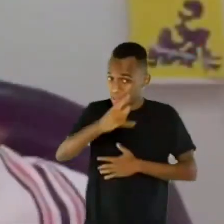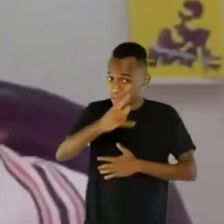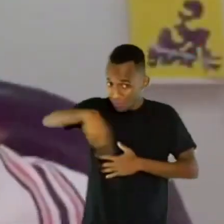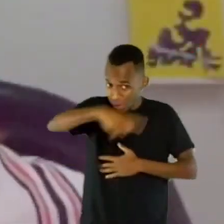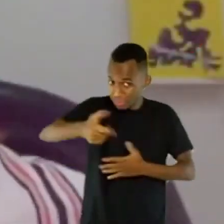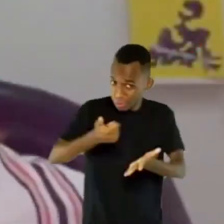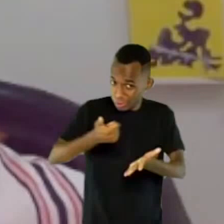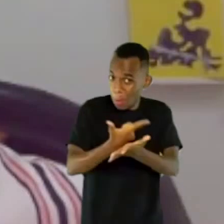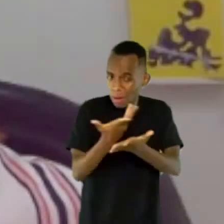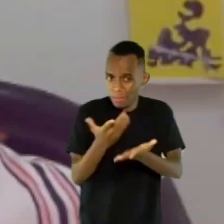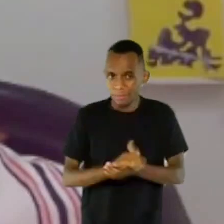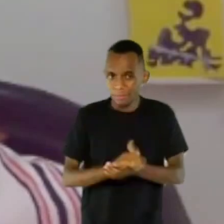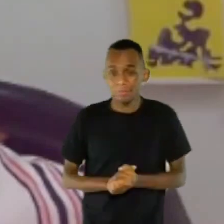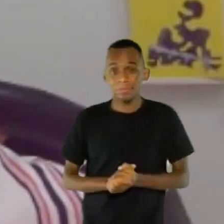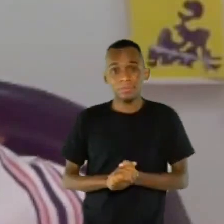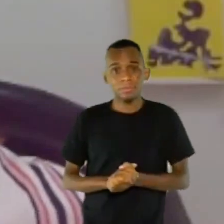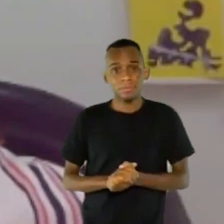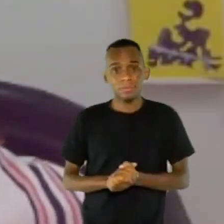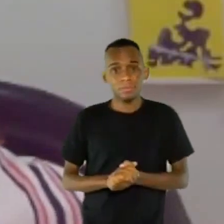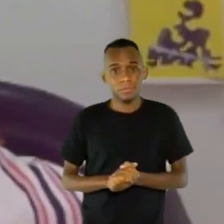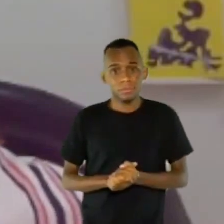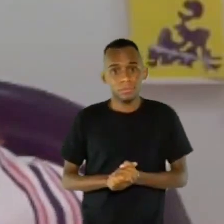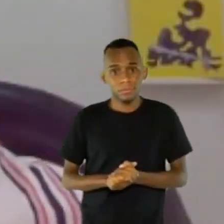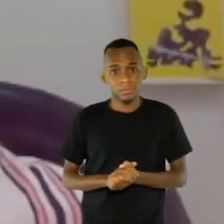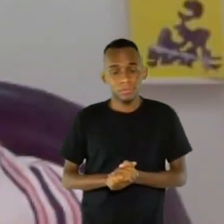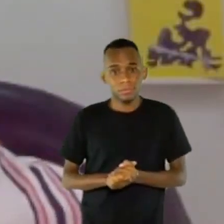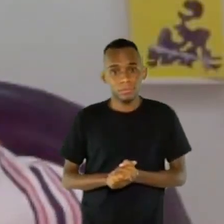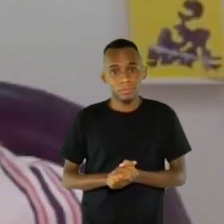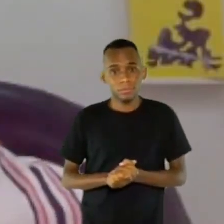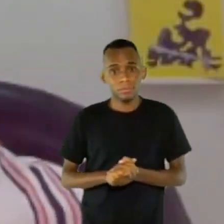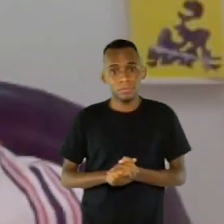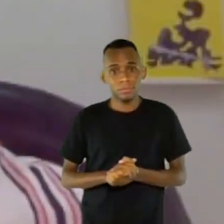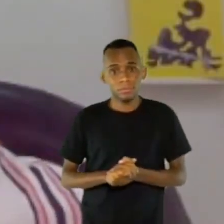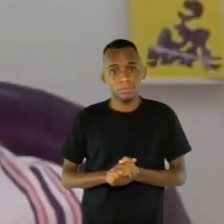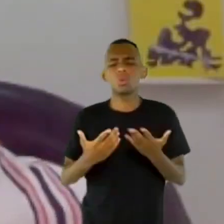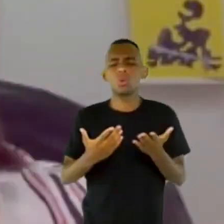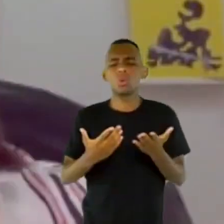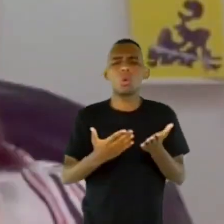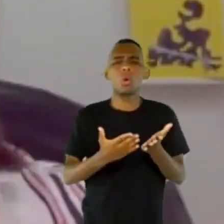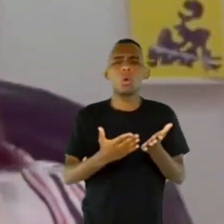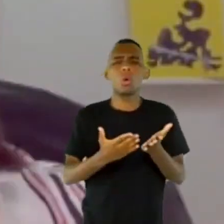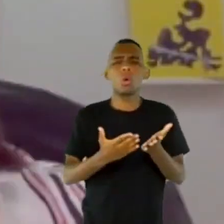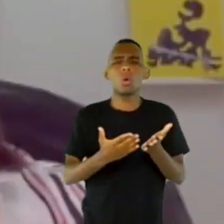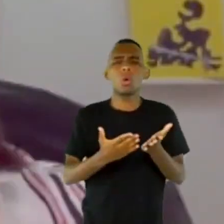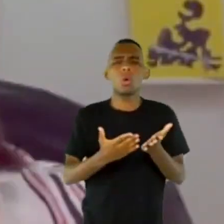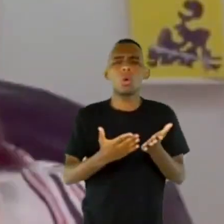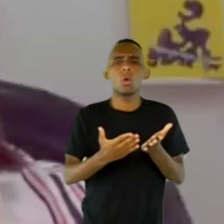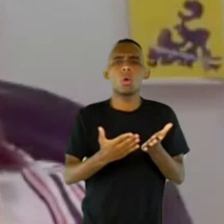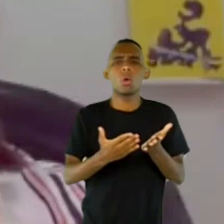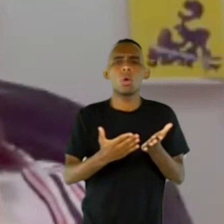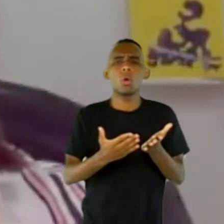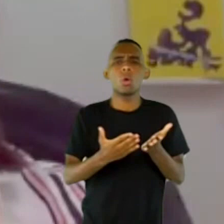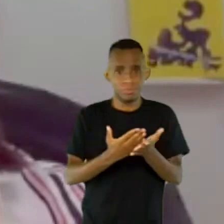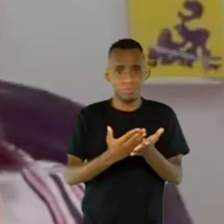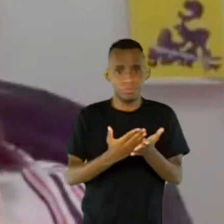Pois é, mas Menos que Um. Posso começar? Pode.